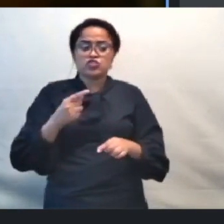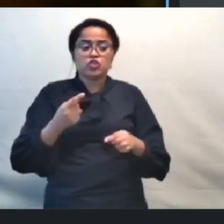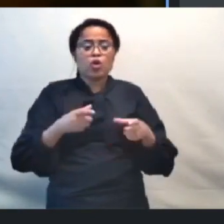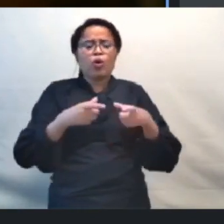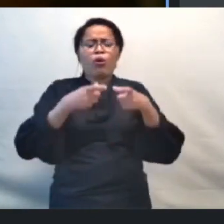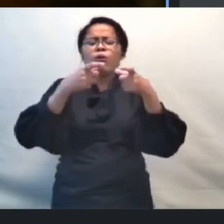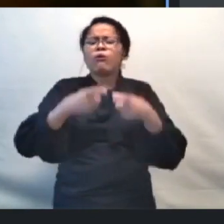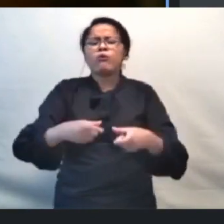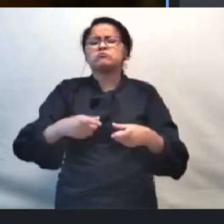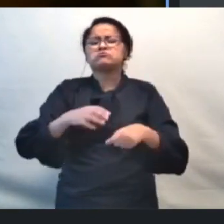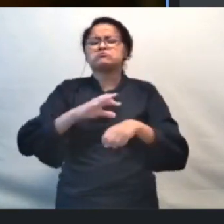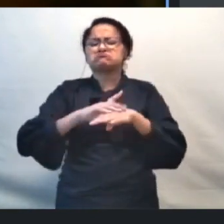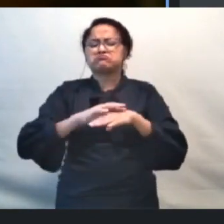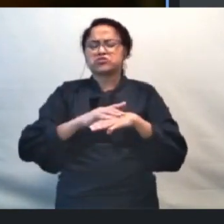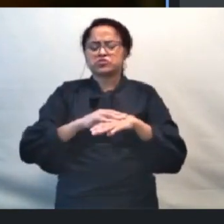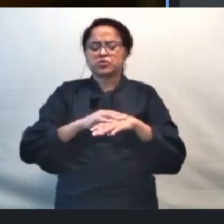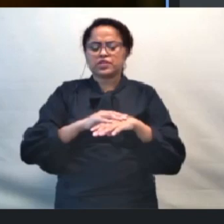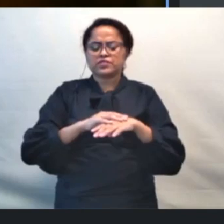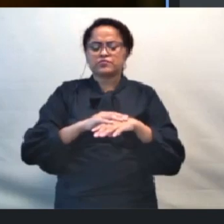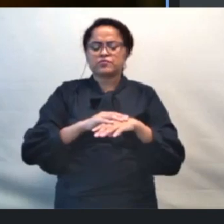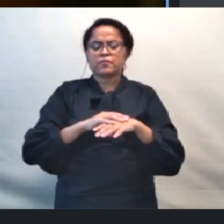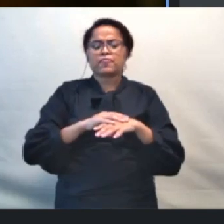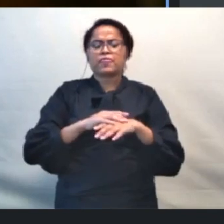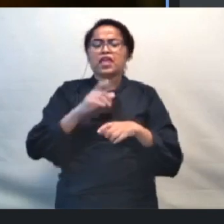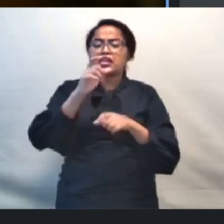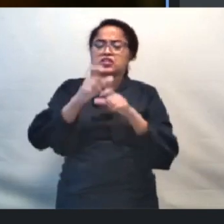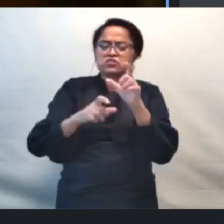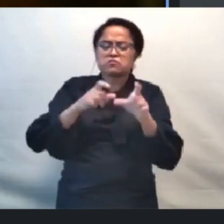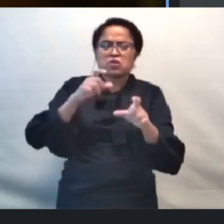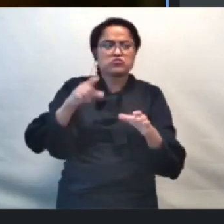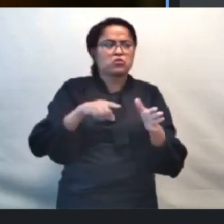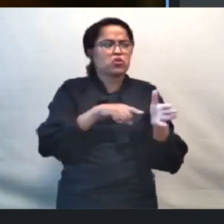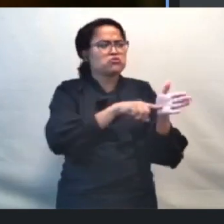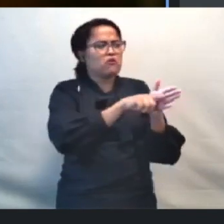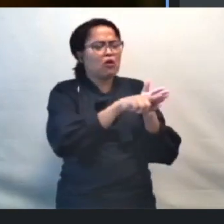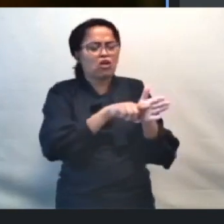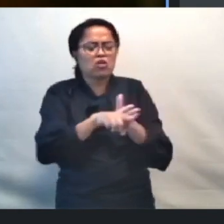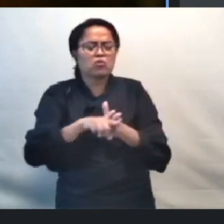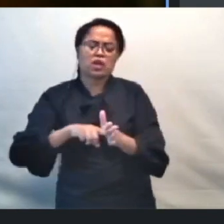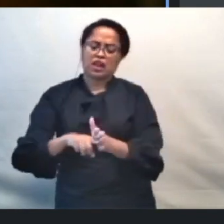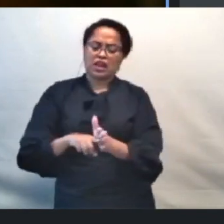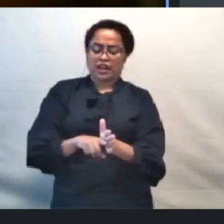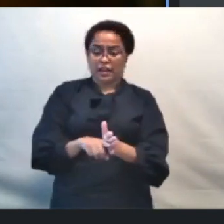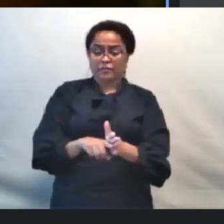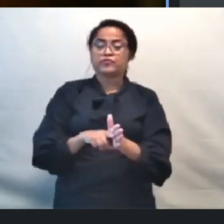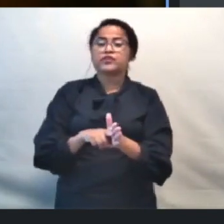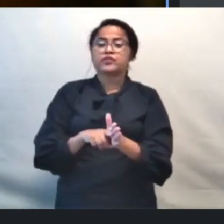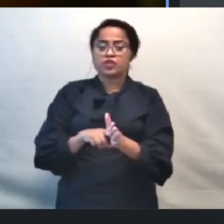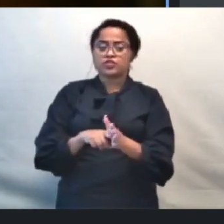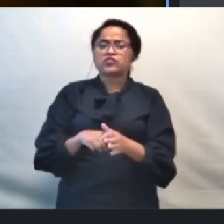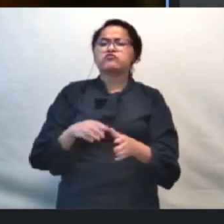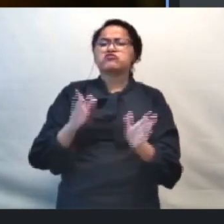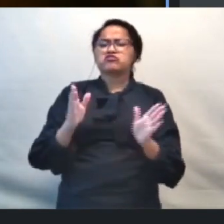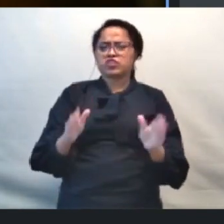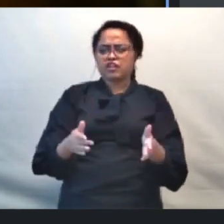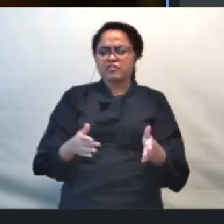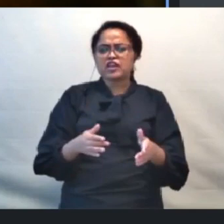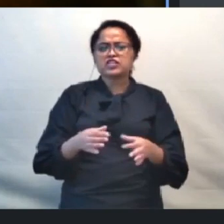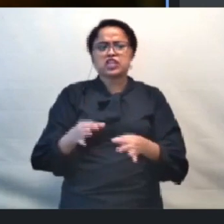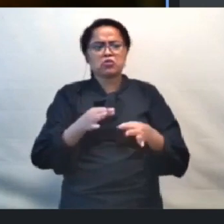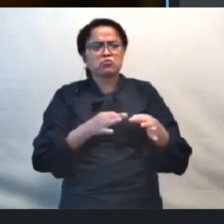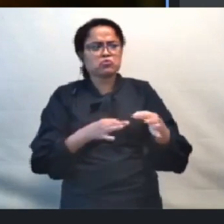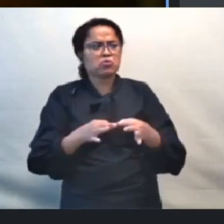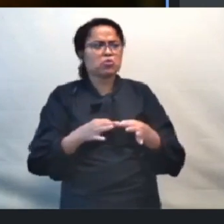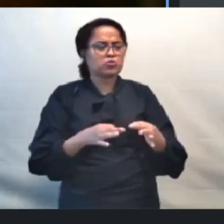agentes vão nas, né, nessas localizações onde a gente habitualmente já faz o nosso controle e faz o tratamento